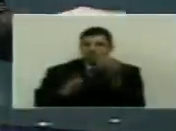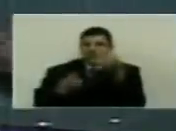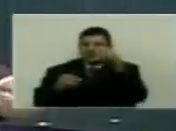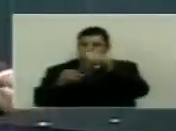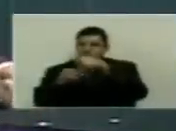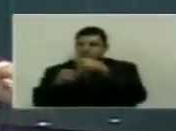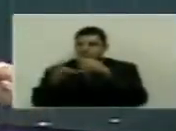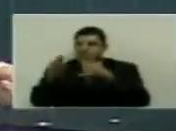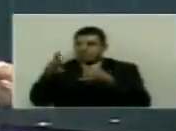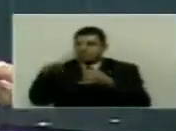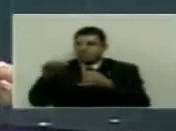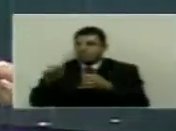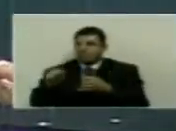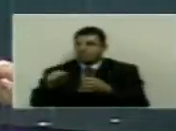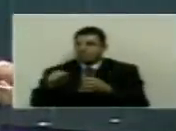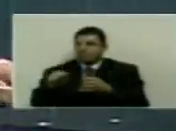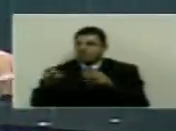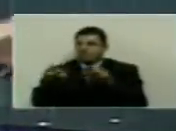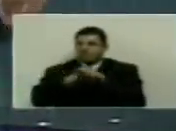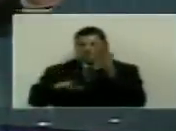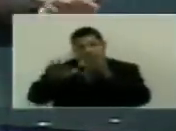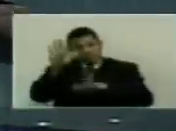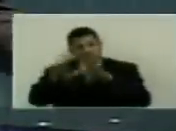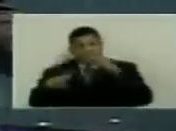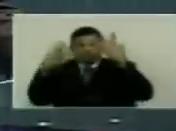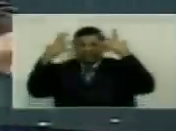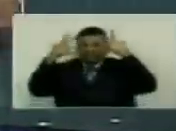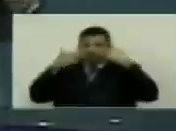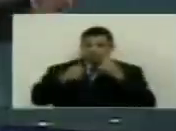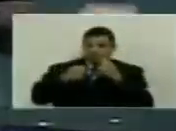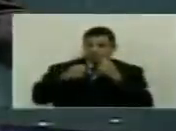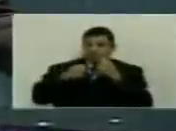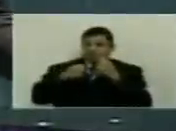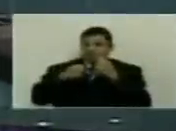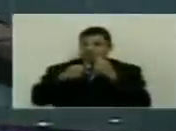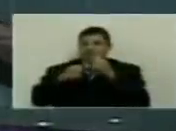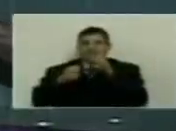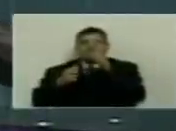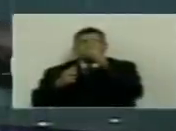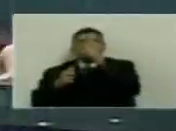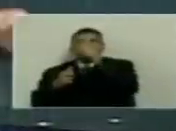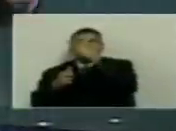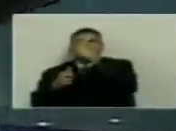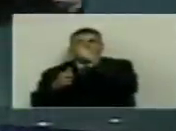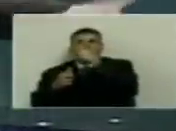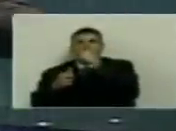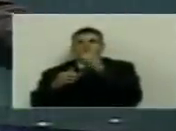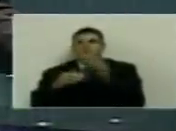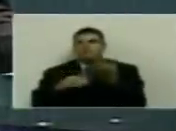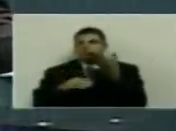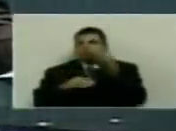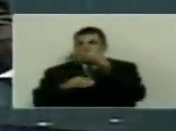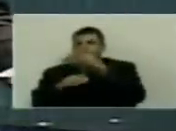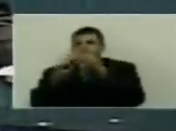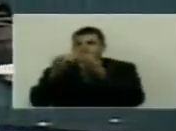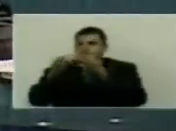das termoelétricas. Talvez isso explique a lentidão na